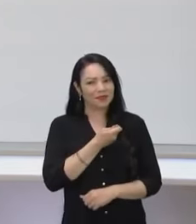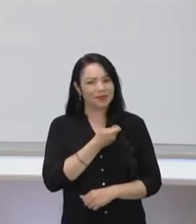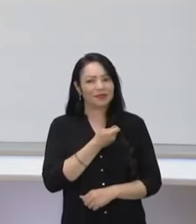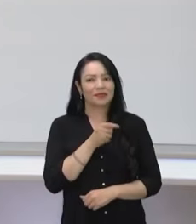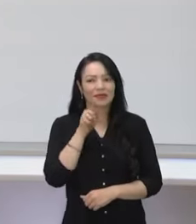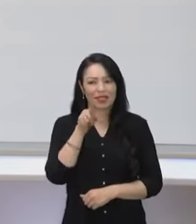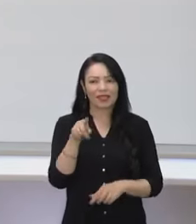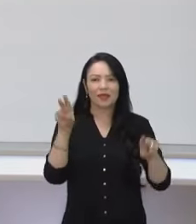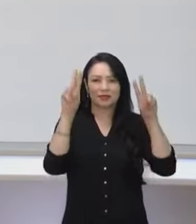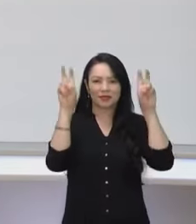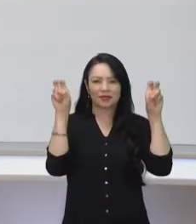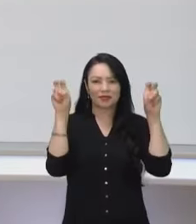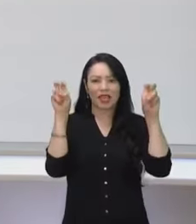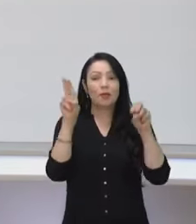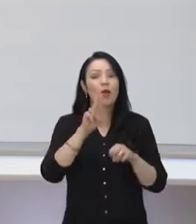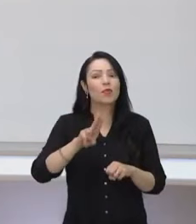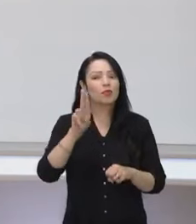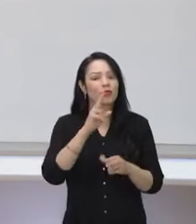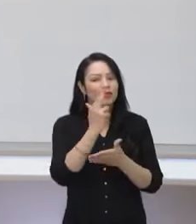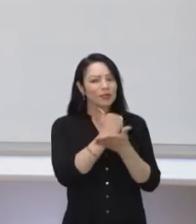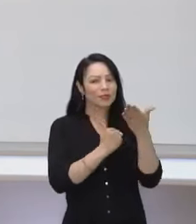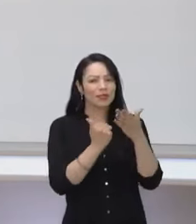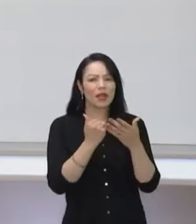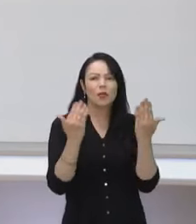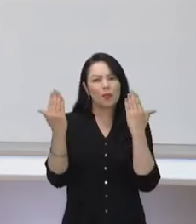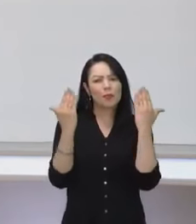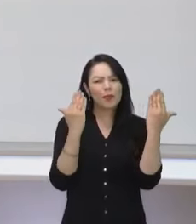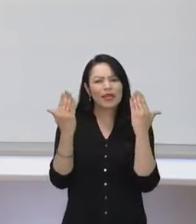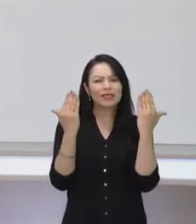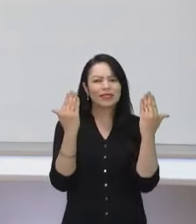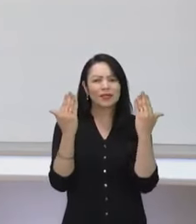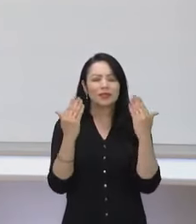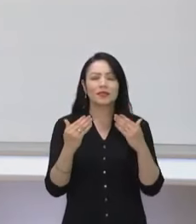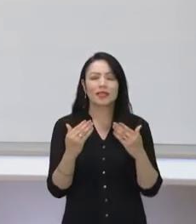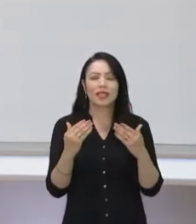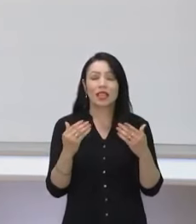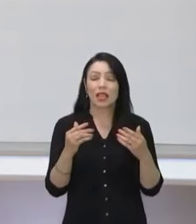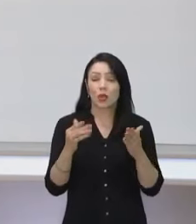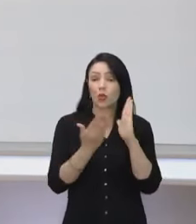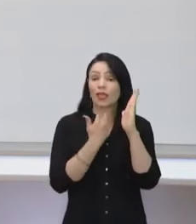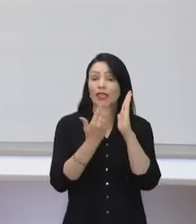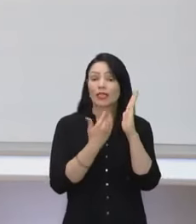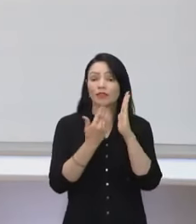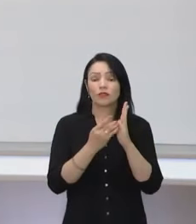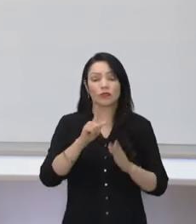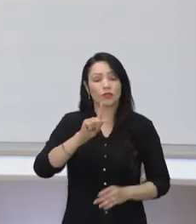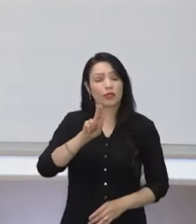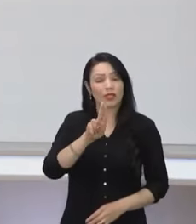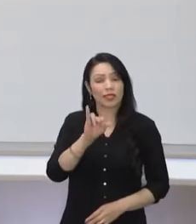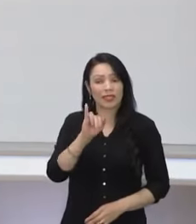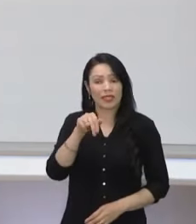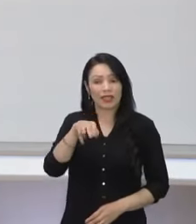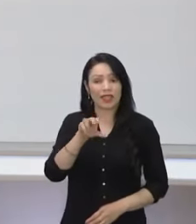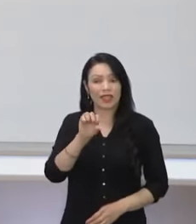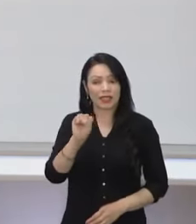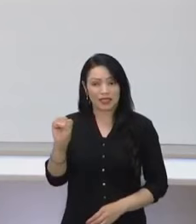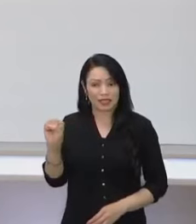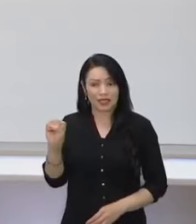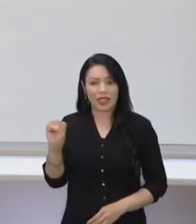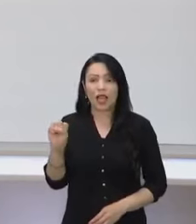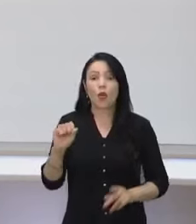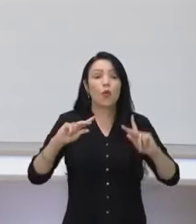a questão. E ele usa uma ilustração de que, falando do Guinness dos Records, mostrando que a capacidade do ser humano